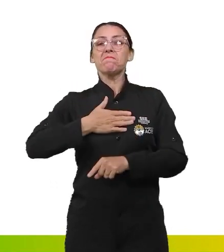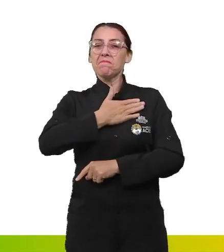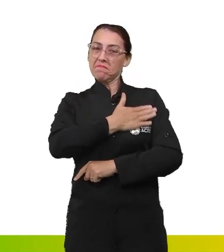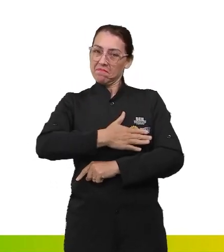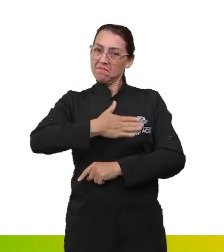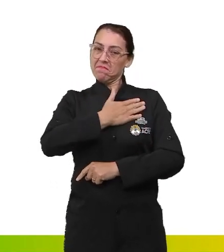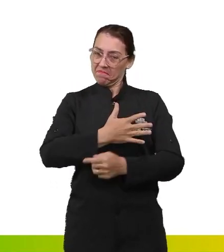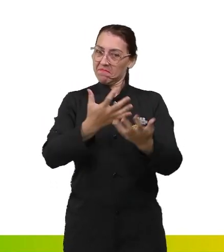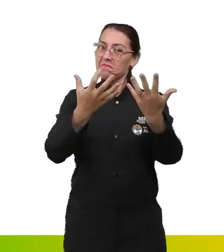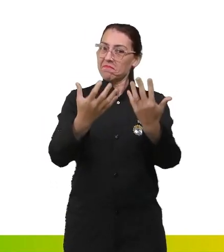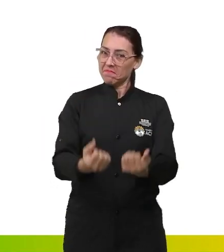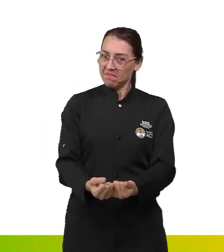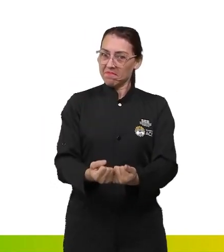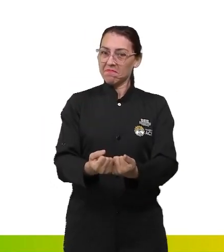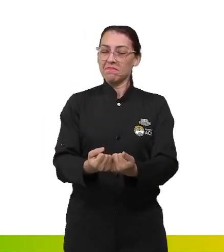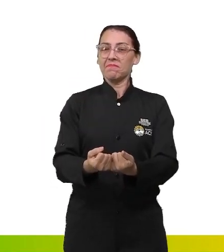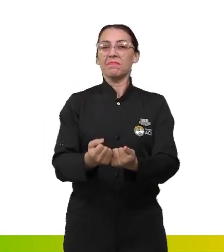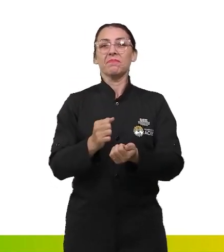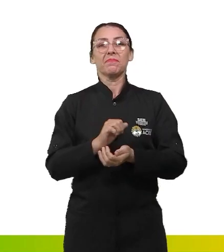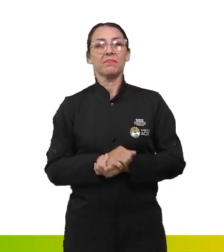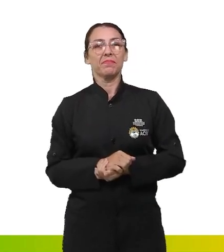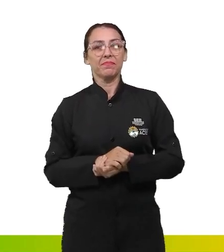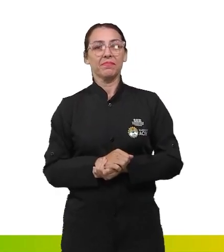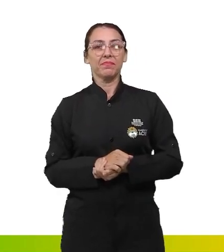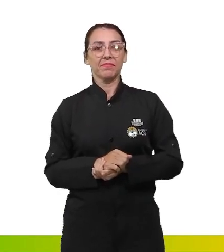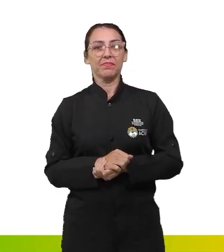de acordo. A mim também me gusta el tacacá.